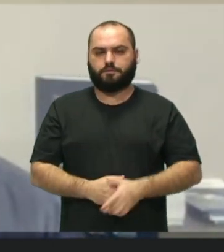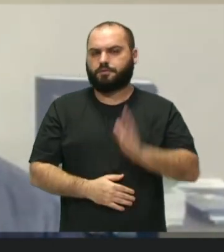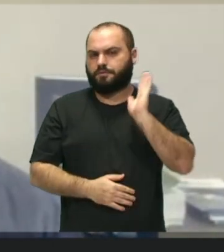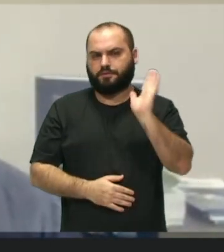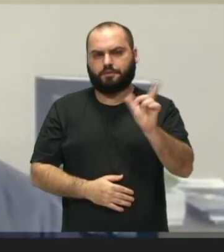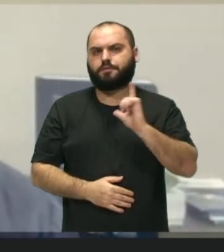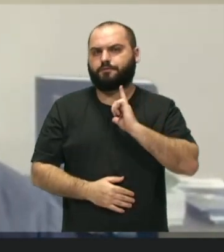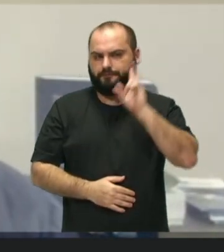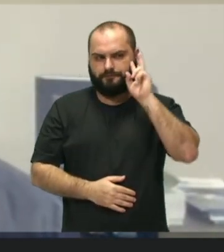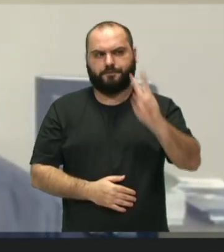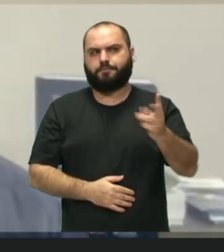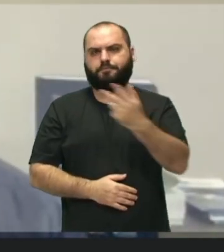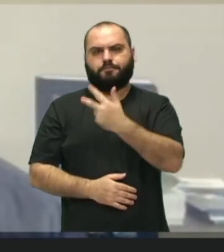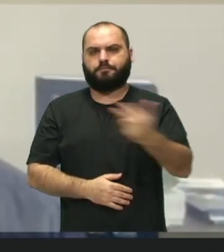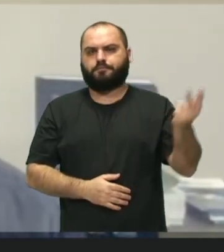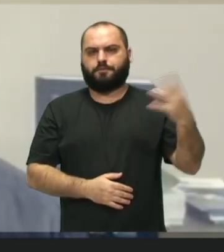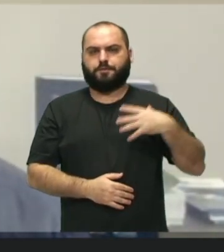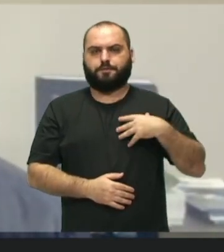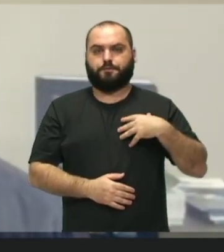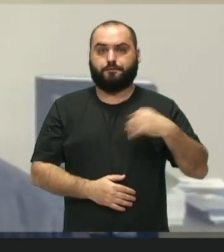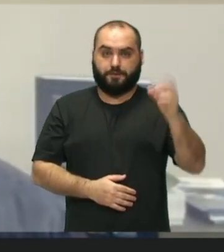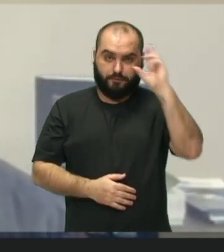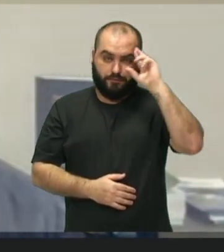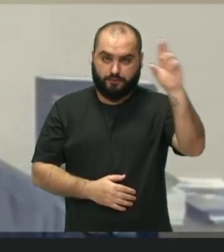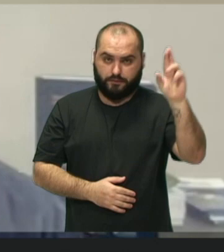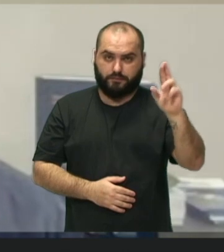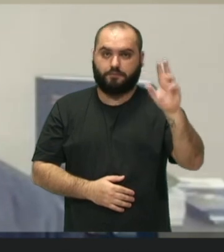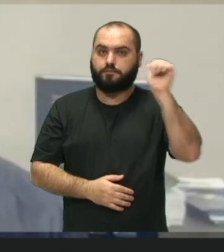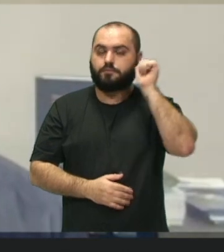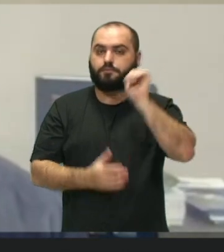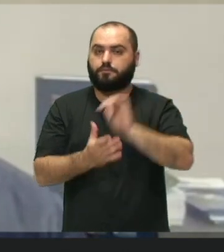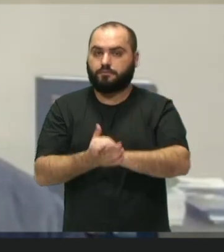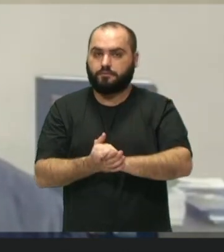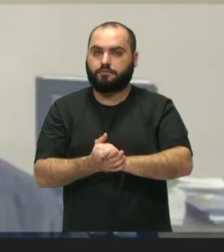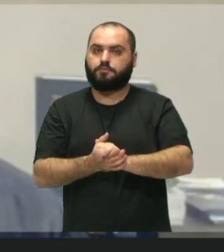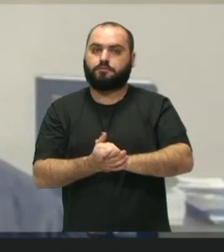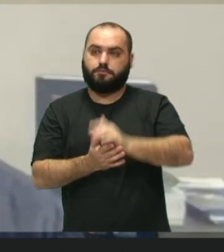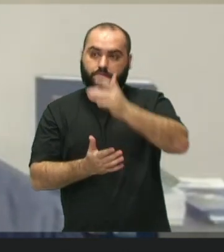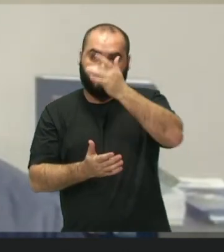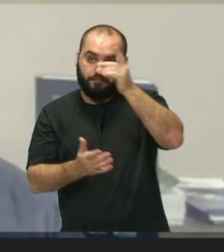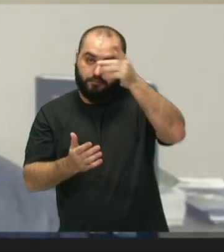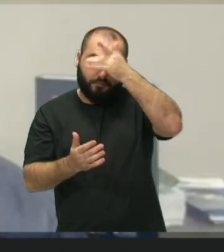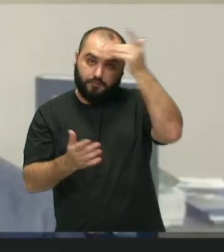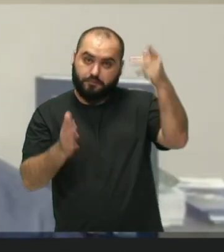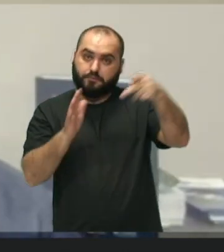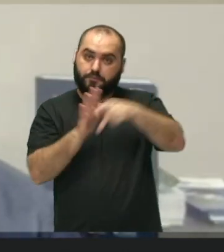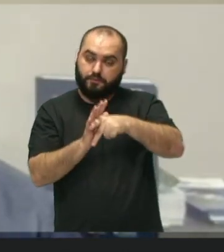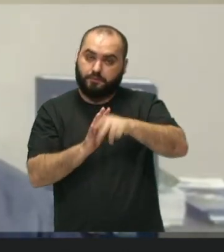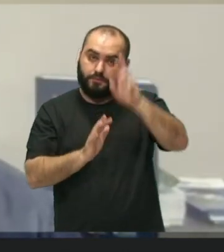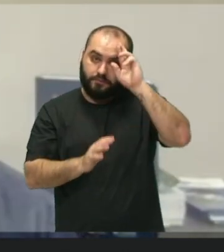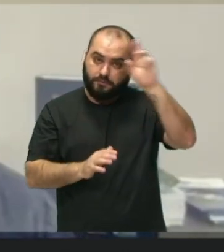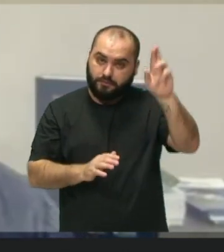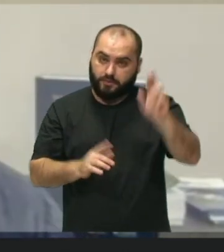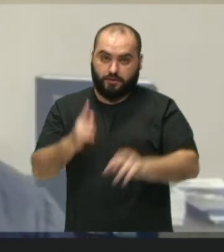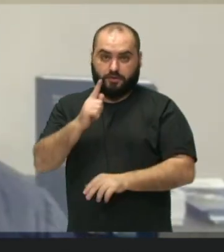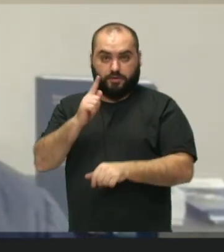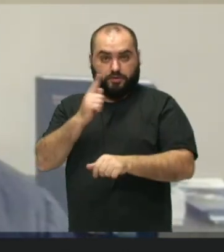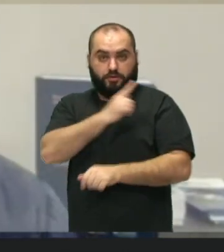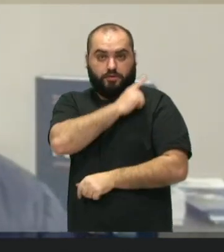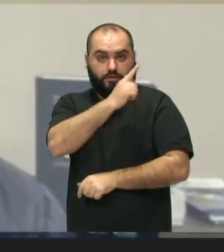tudo em salas, né? Desde o filho do proprietário, desde a esposa, desde o próprio empresário, desde um